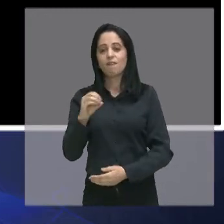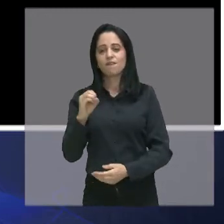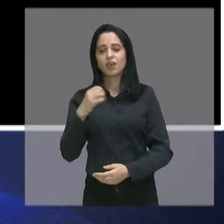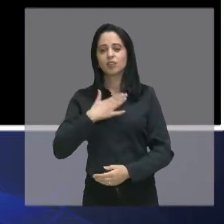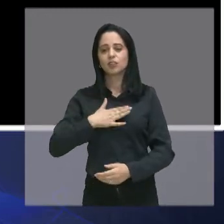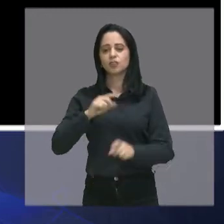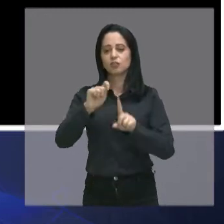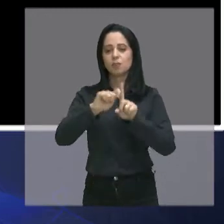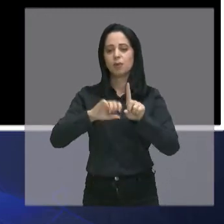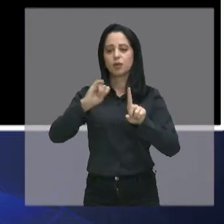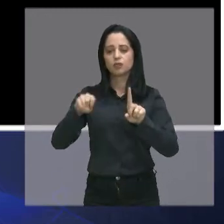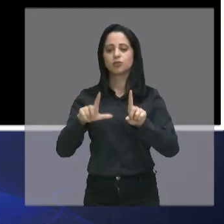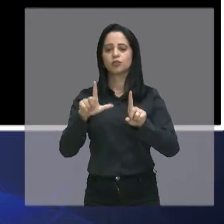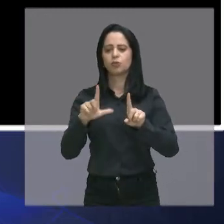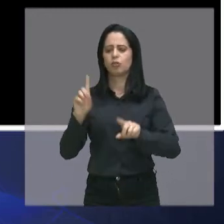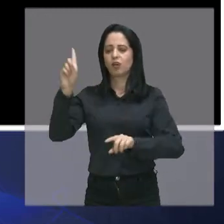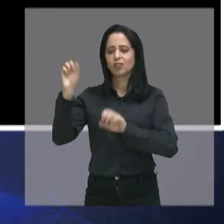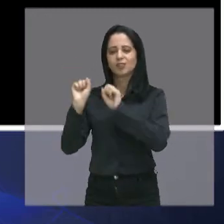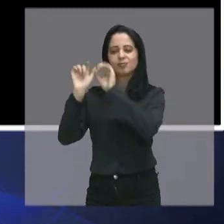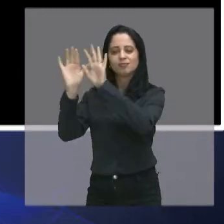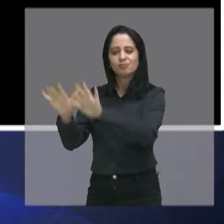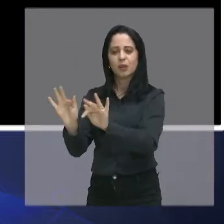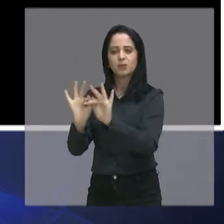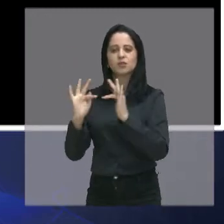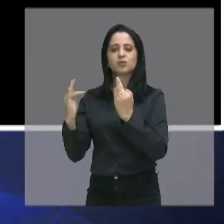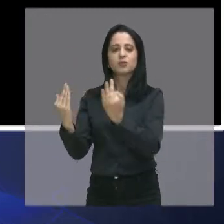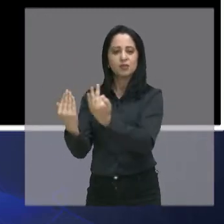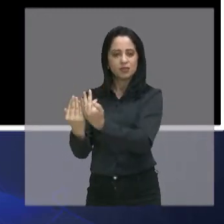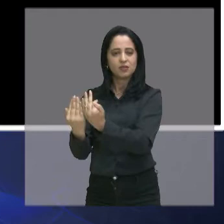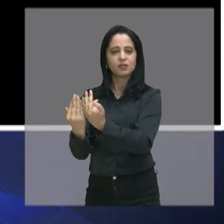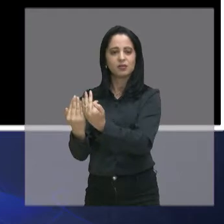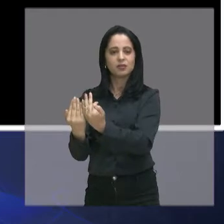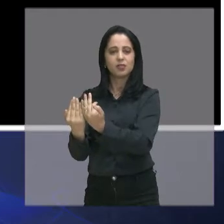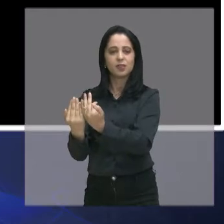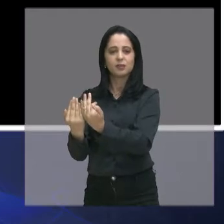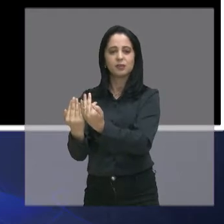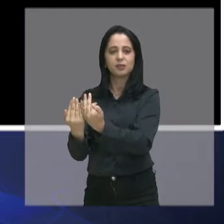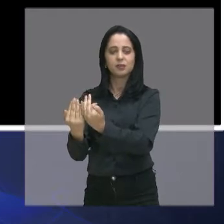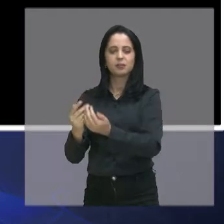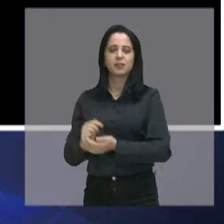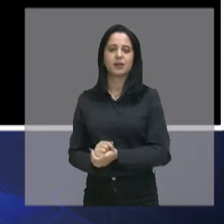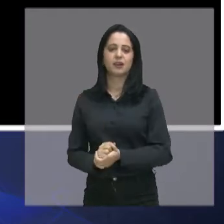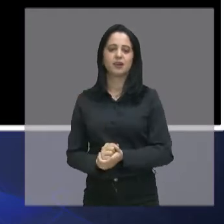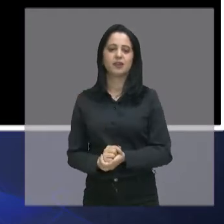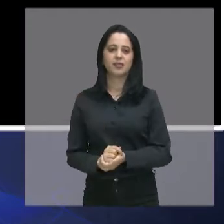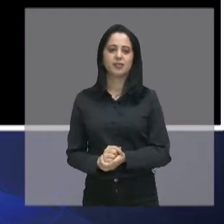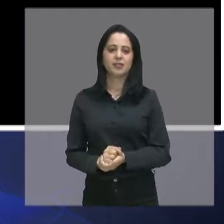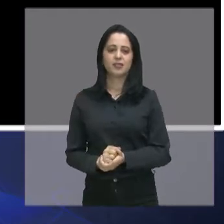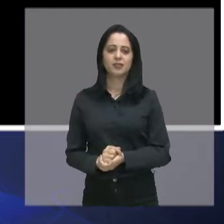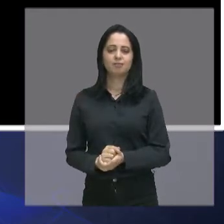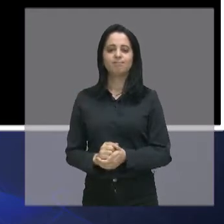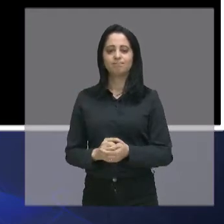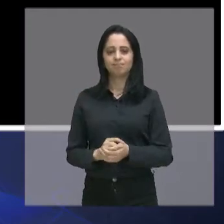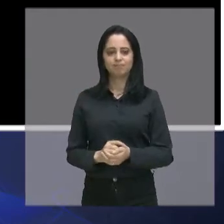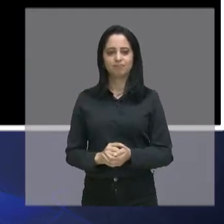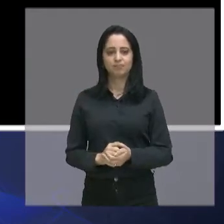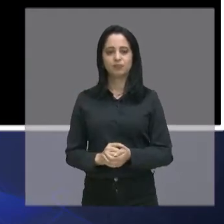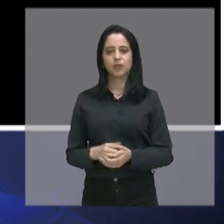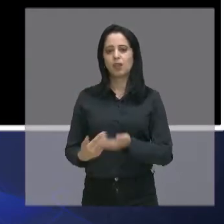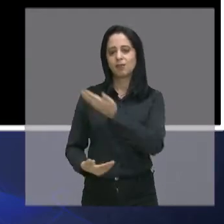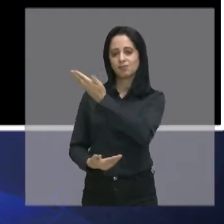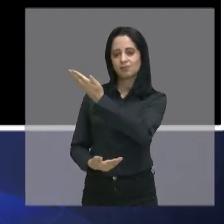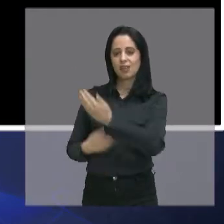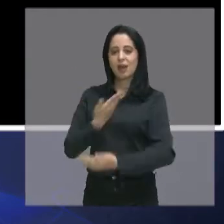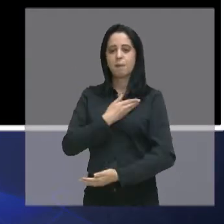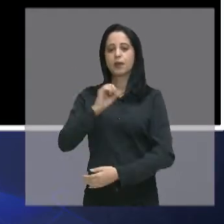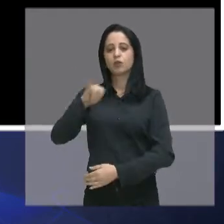que Deus abençoe todos os familiares, que receba o nosso amigo José lá ao lado do pai. Deus abençoe,